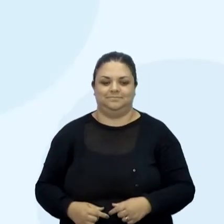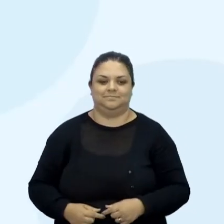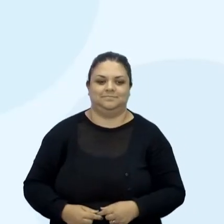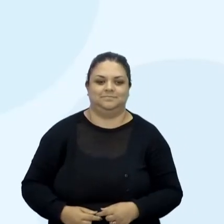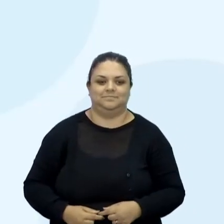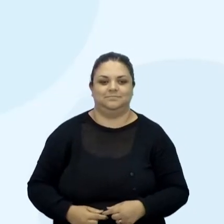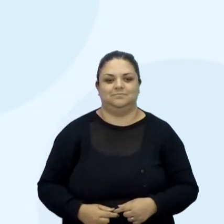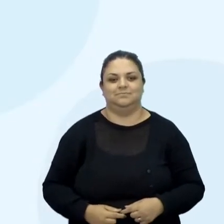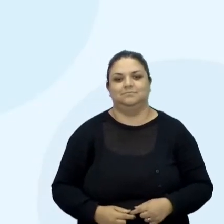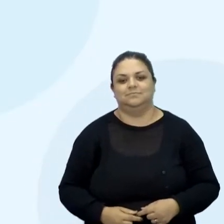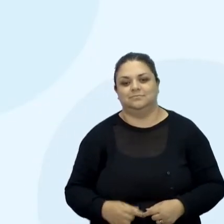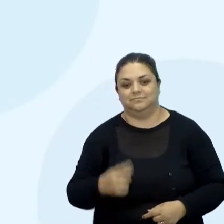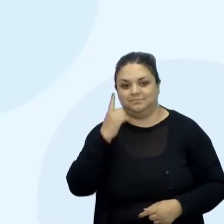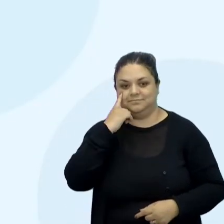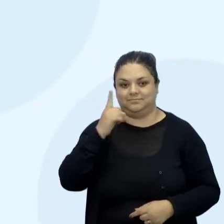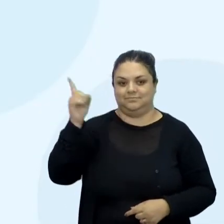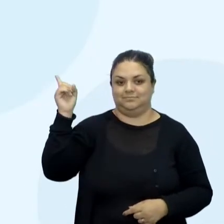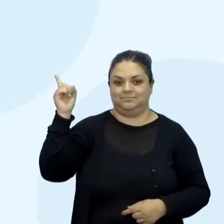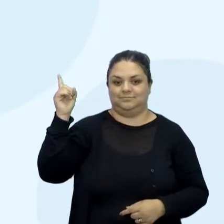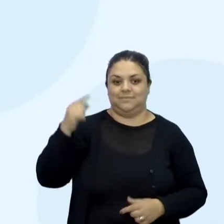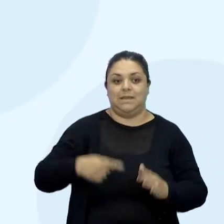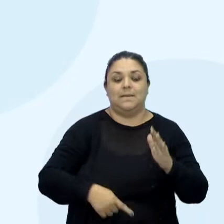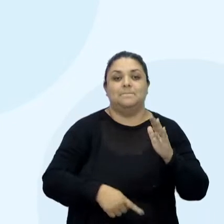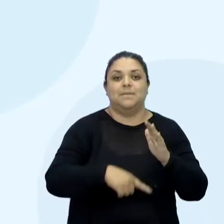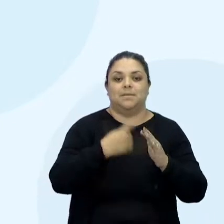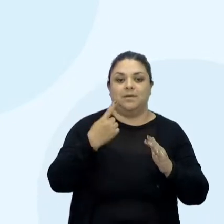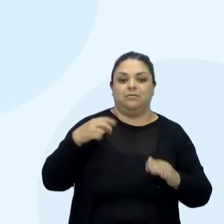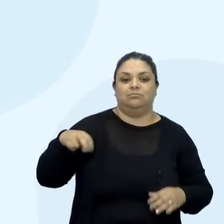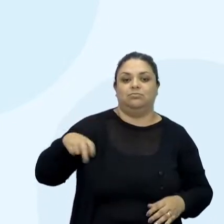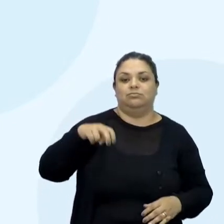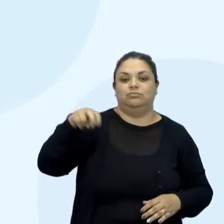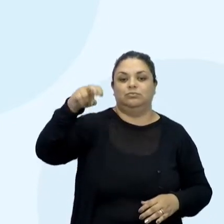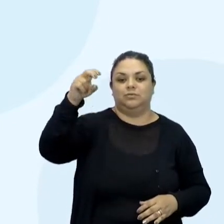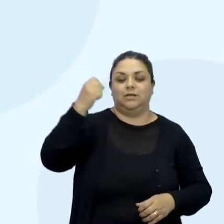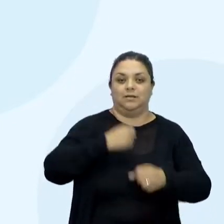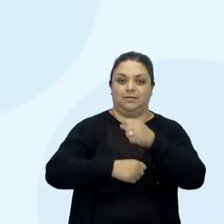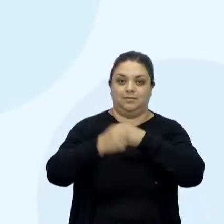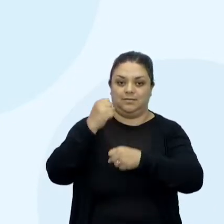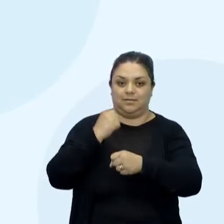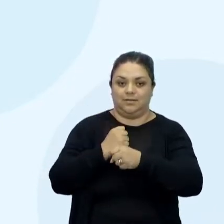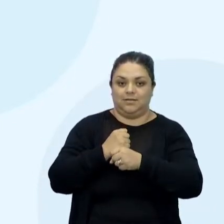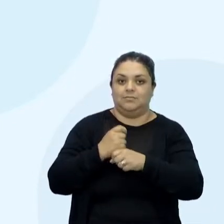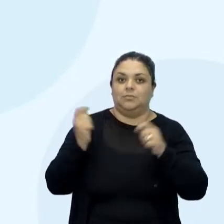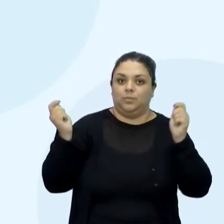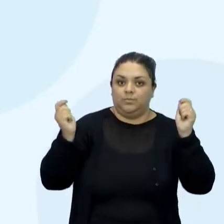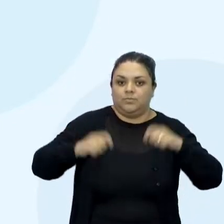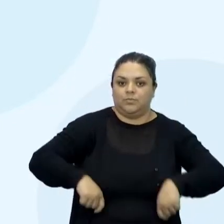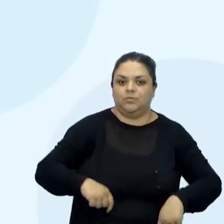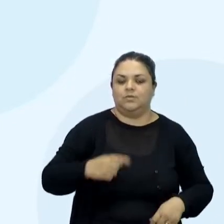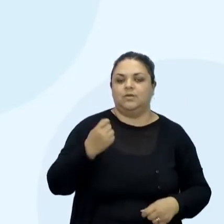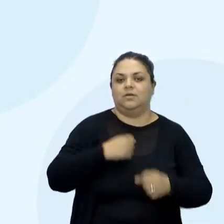tá aí, a primeira escalada ao topo do Everest só foi possível em